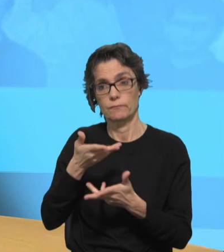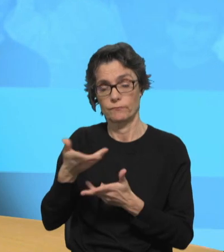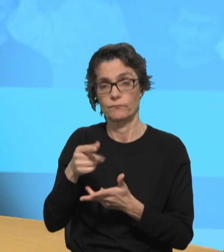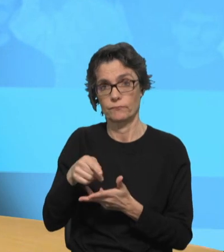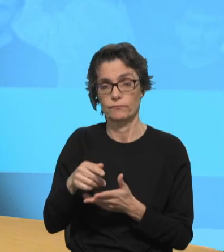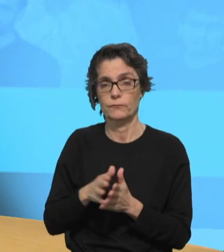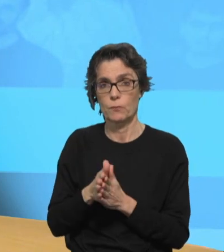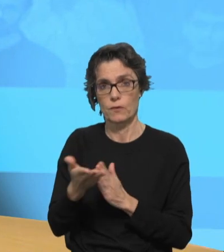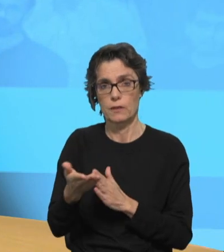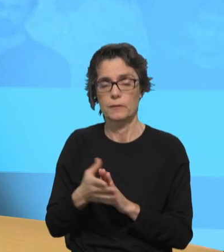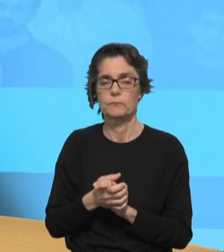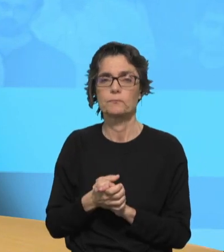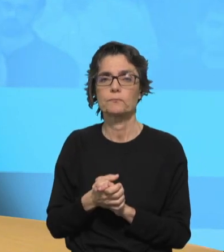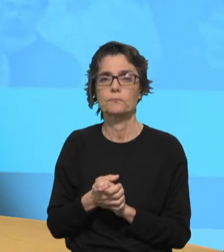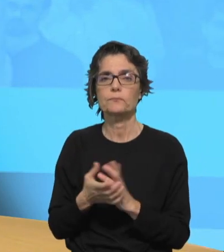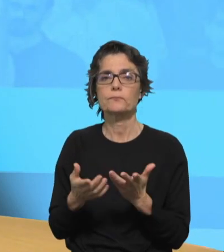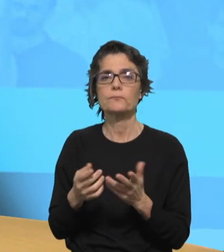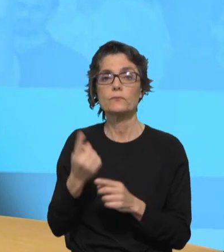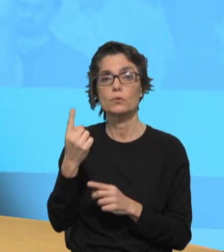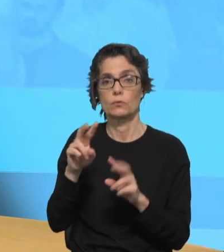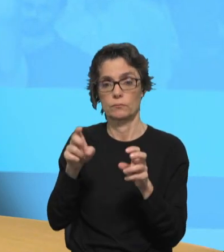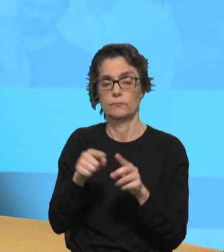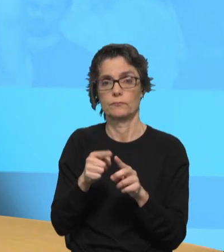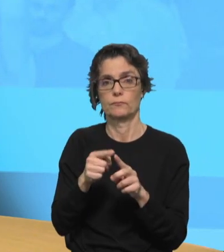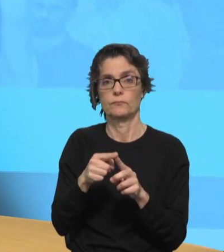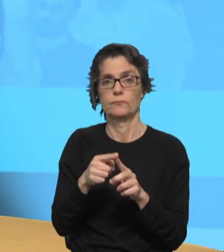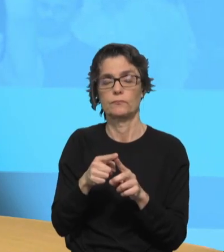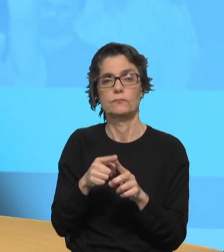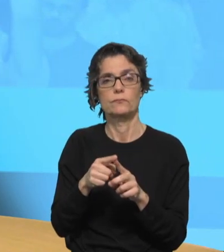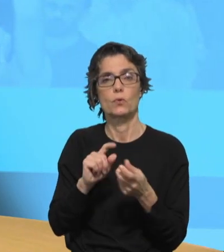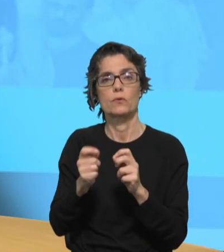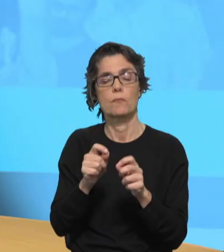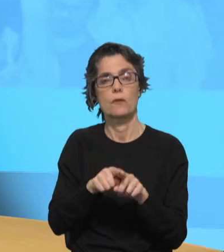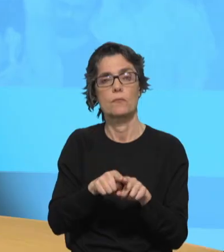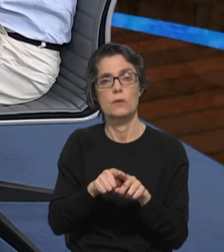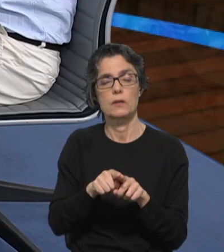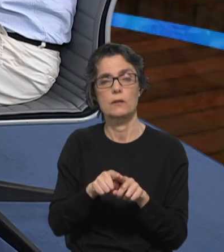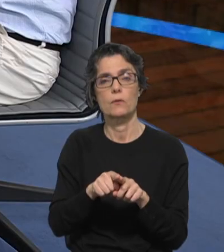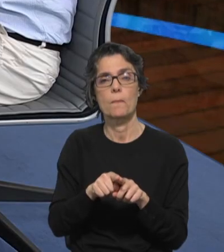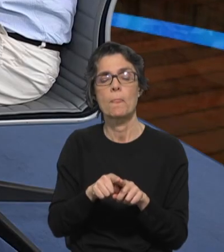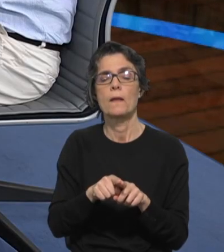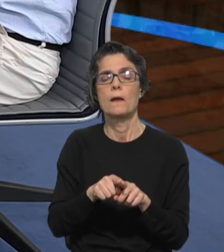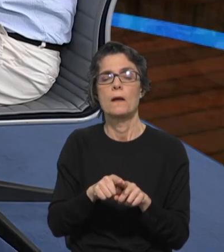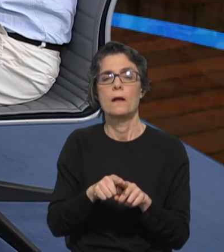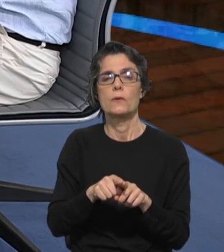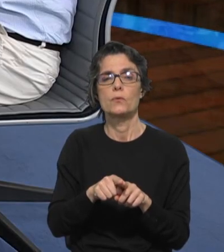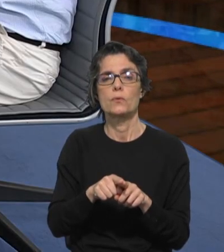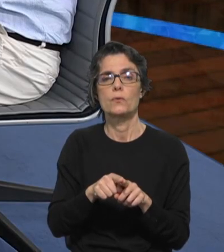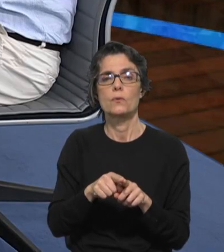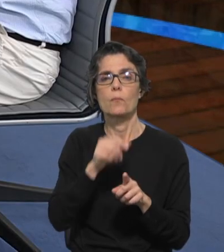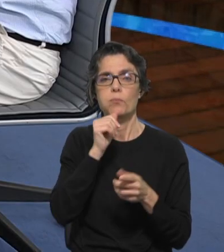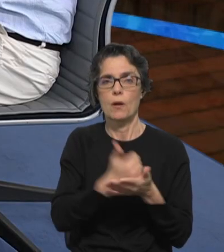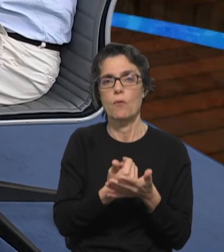aqui neste nosso encontro. Um deles é o retomar o debate político sobre a eutanásia. Acredito que a